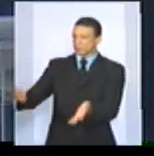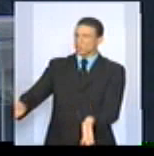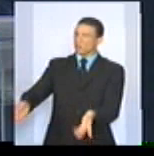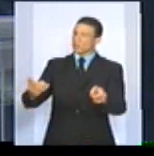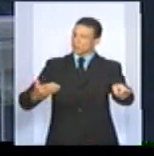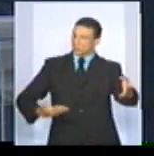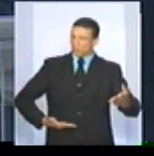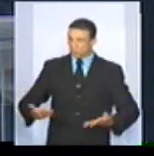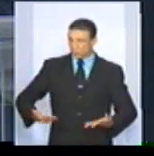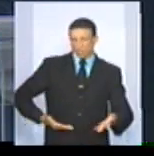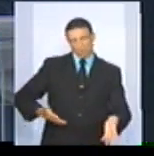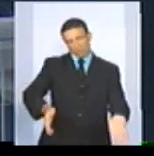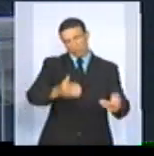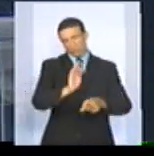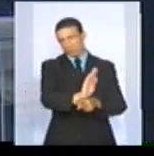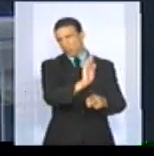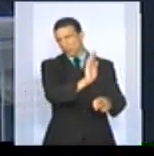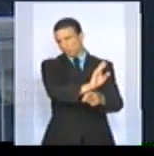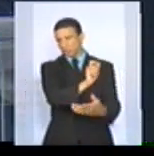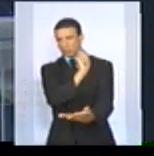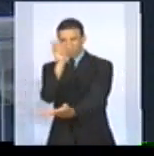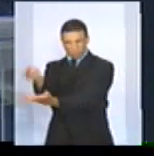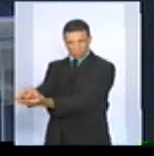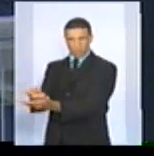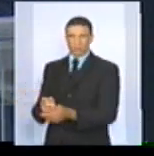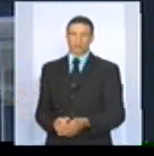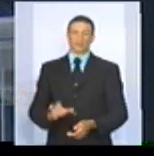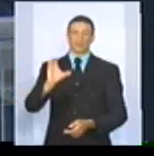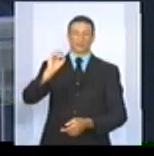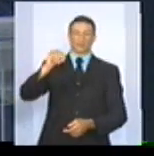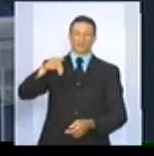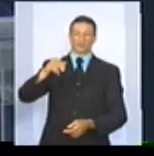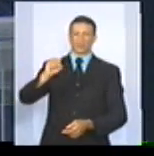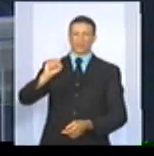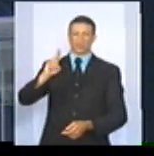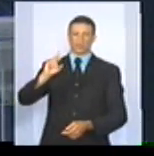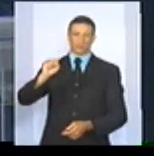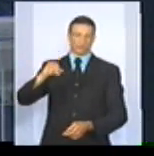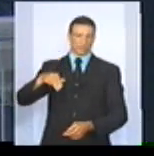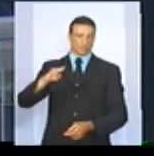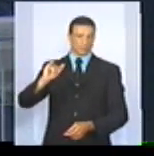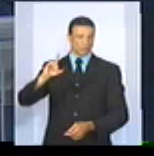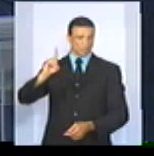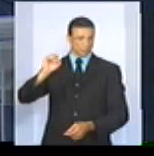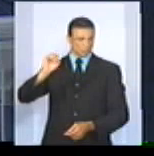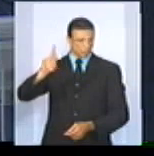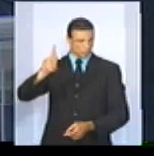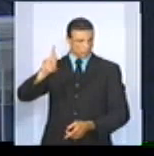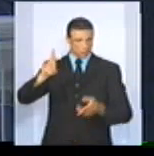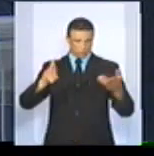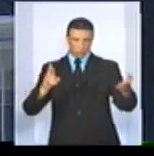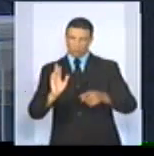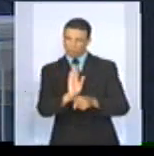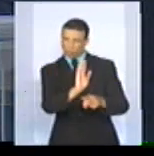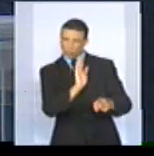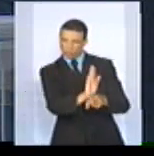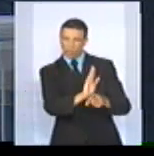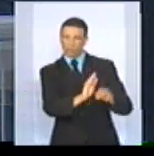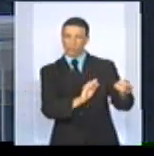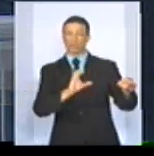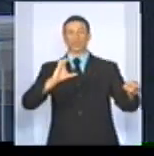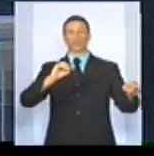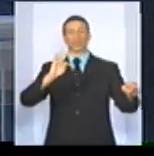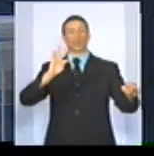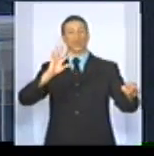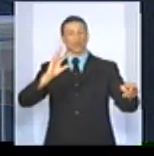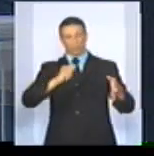consumidor. Ainda quanto à liberdade do consumidor, devemos afirmar que as cotas, a nosso ver, ampliam essa liberdade.